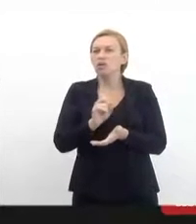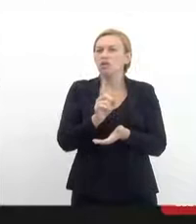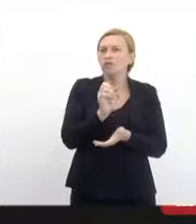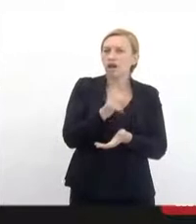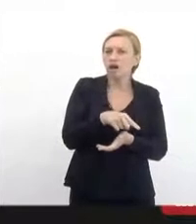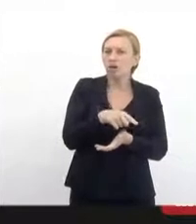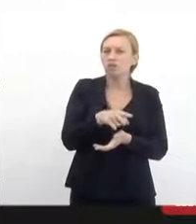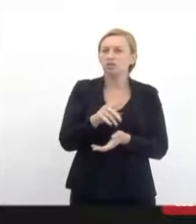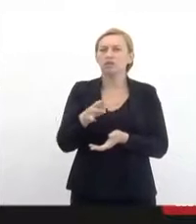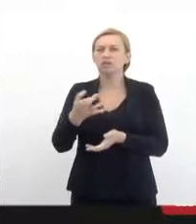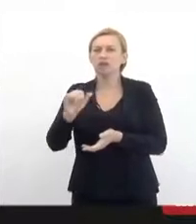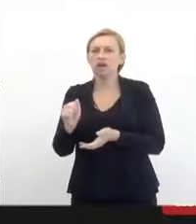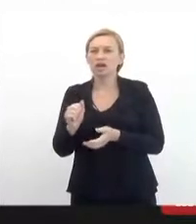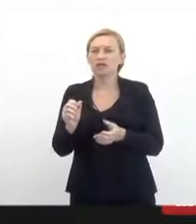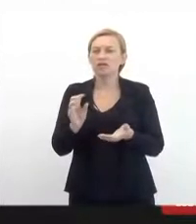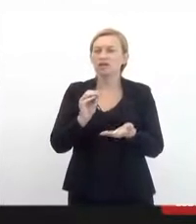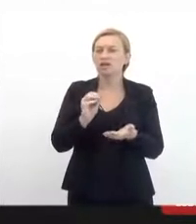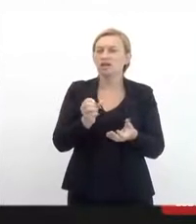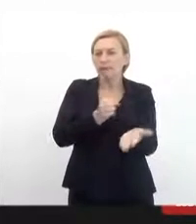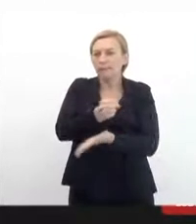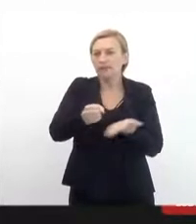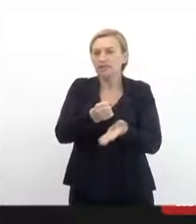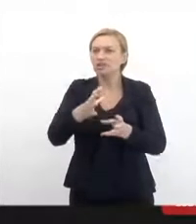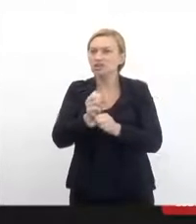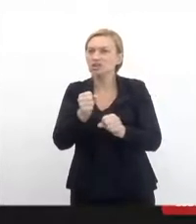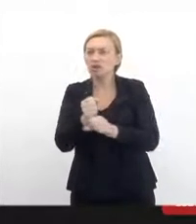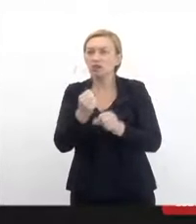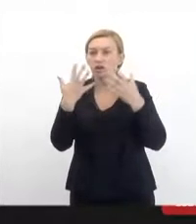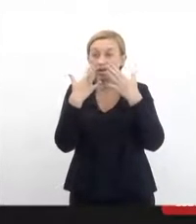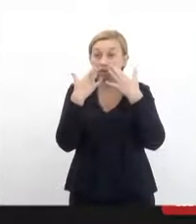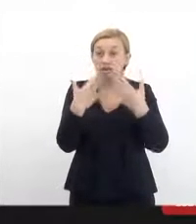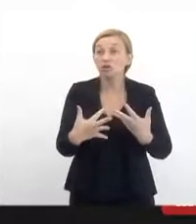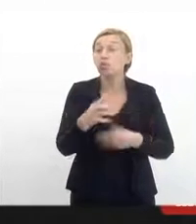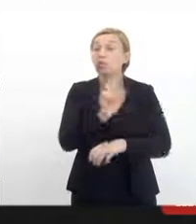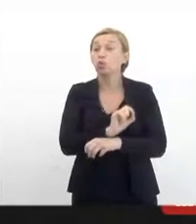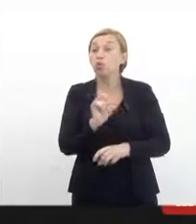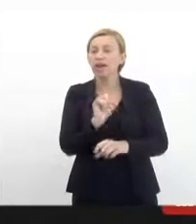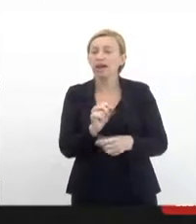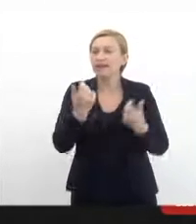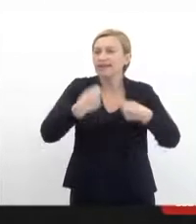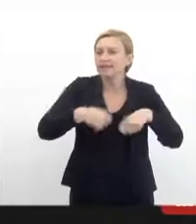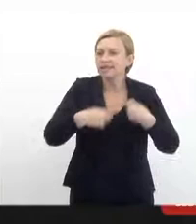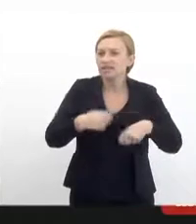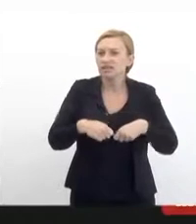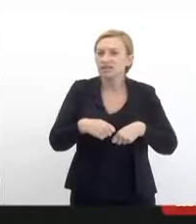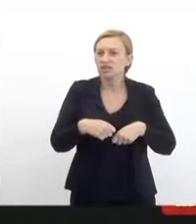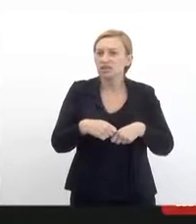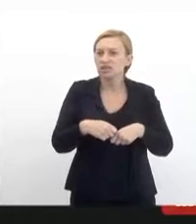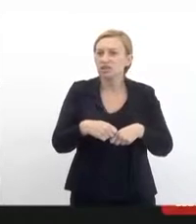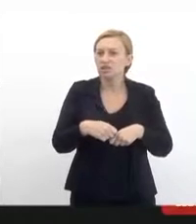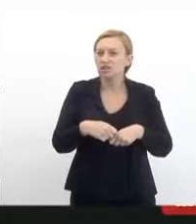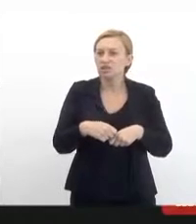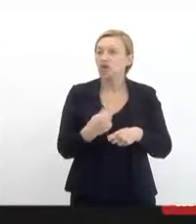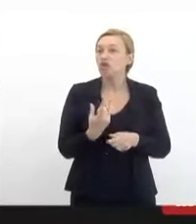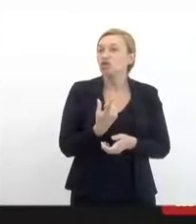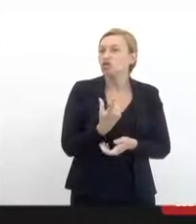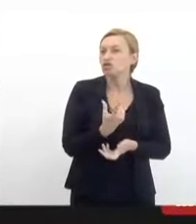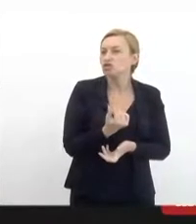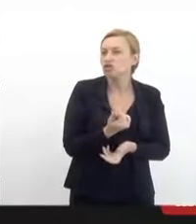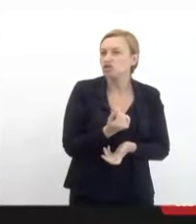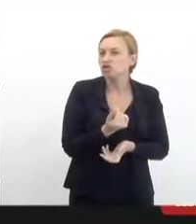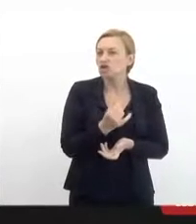redução da base de cálculo. Nesse caso aqui, nós chamamos a atenção para a necessidade de estorno do crédito em relação a